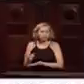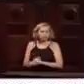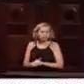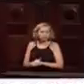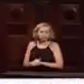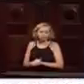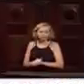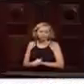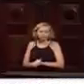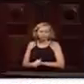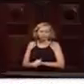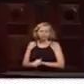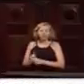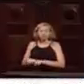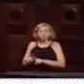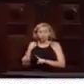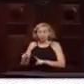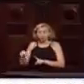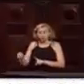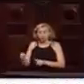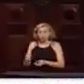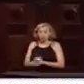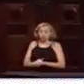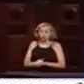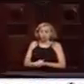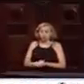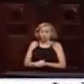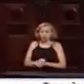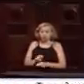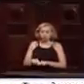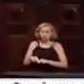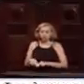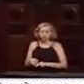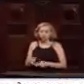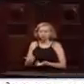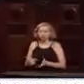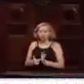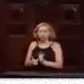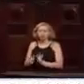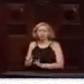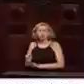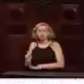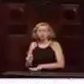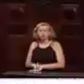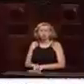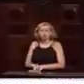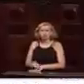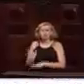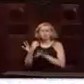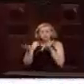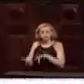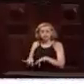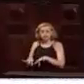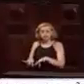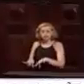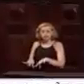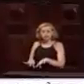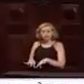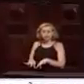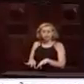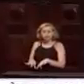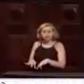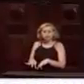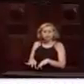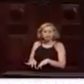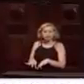chateado. Mas, por outro lado, dá uma sensação de que finalmente alguma coisa está